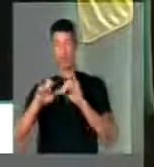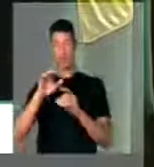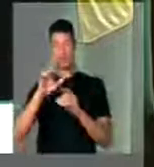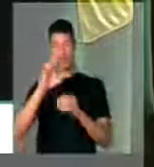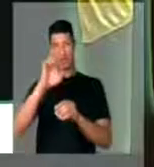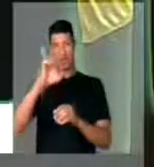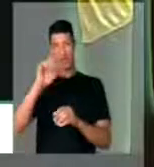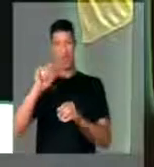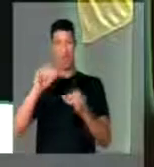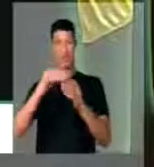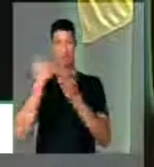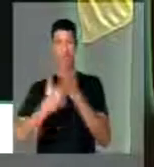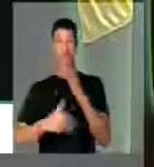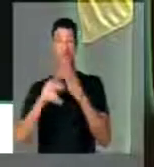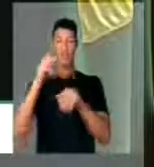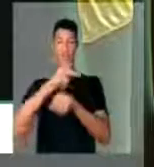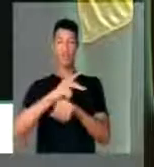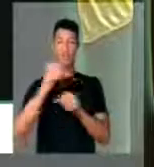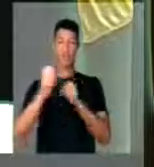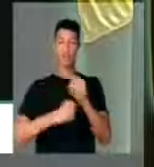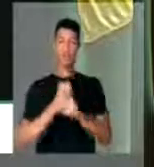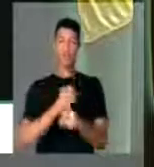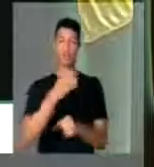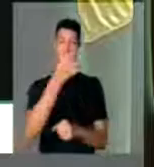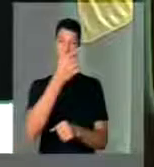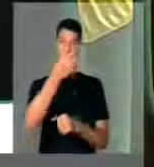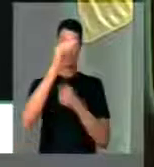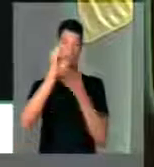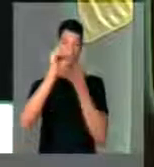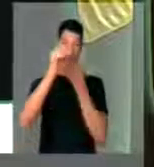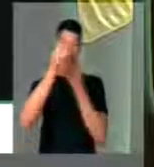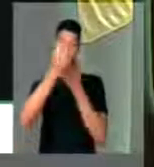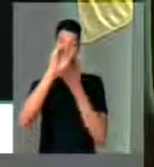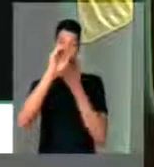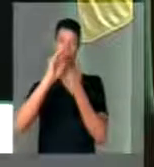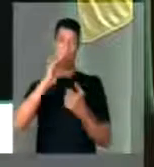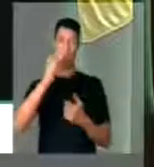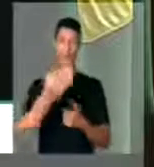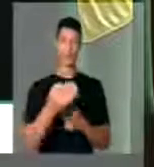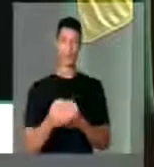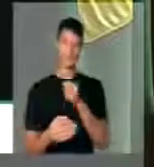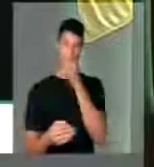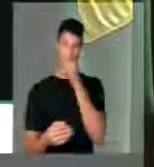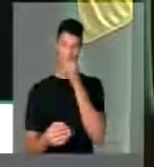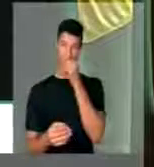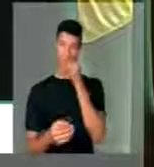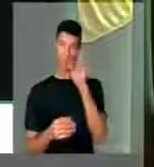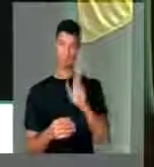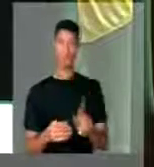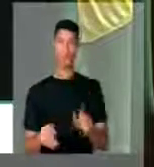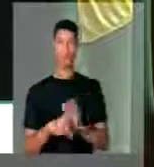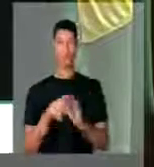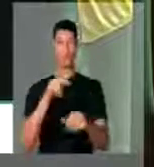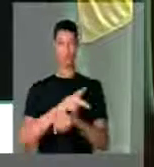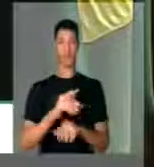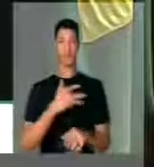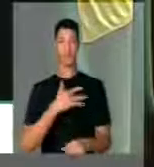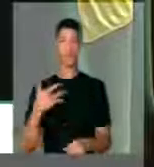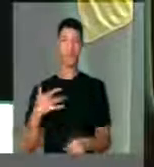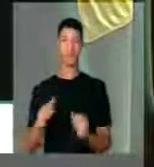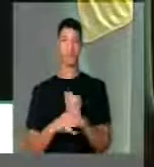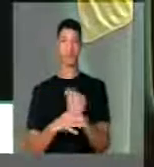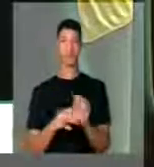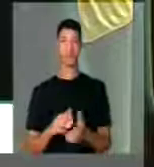da União, está tirando da Previdência esse ano 70 a 80 bilhões das Previdências, da Saúde